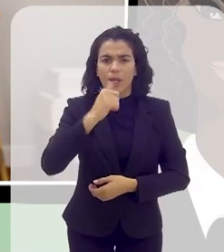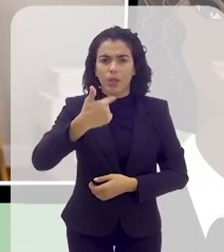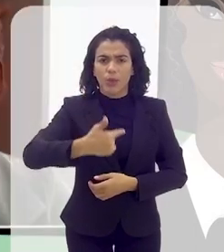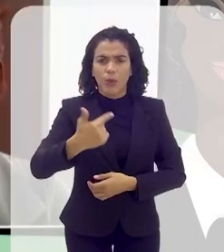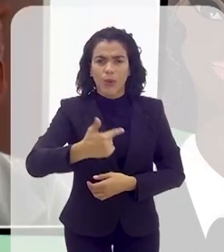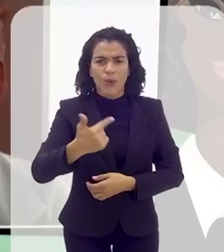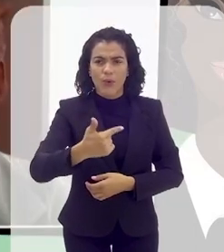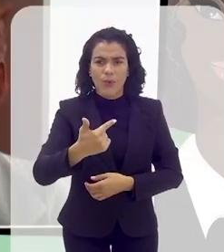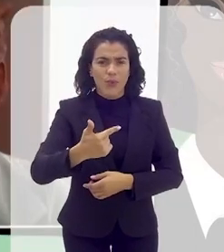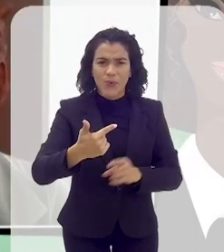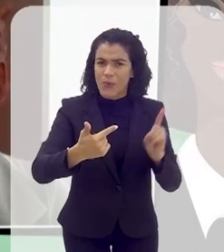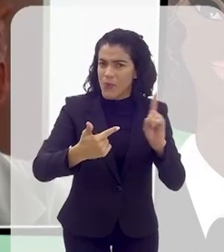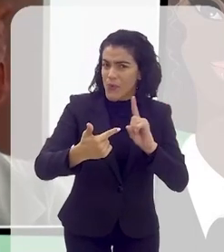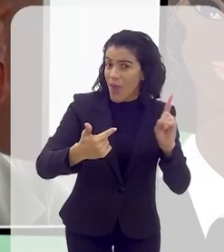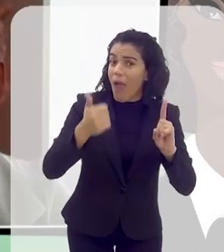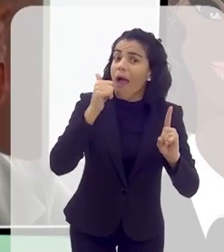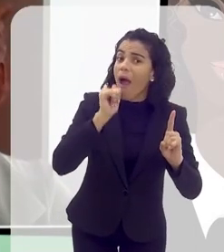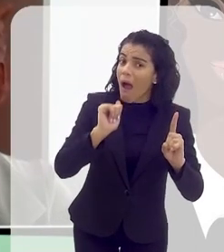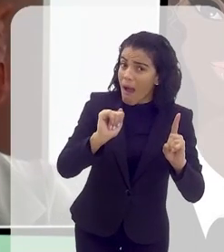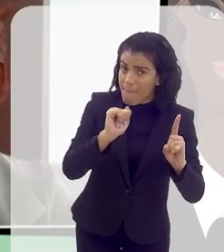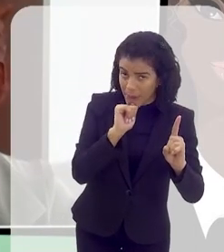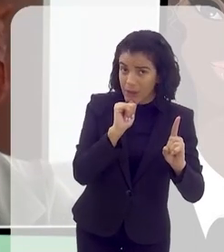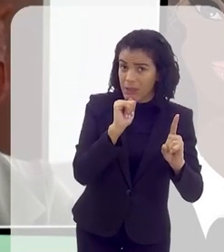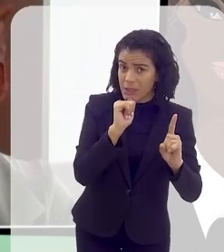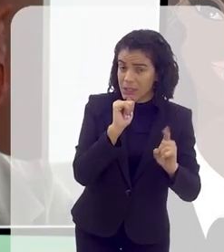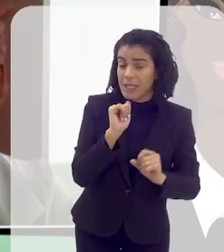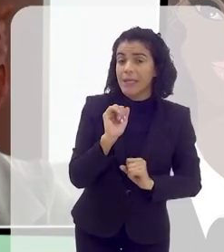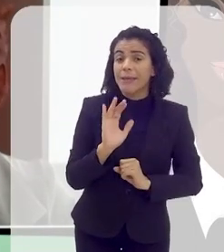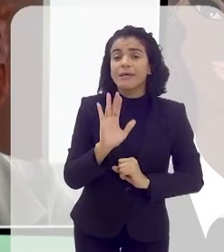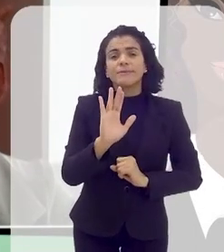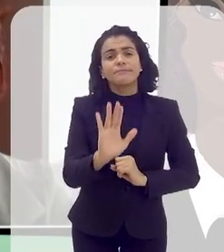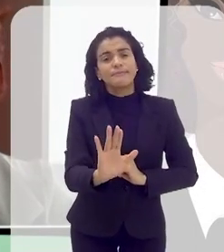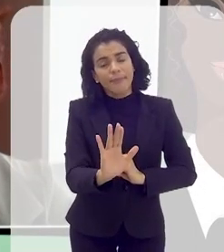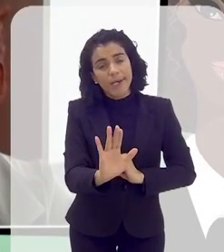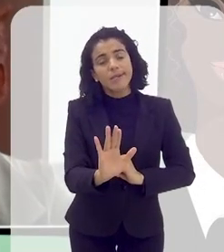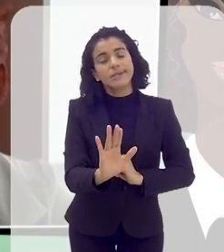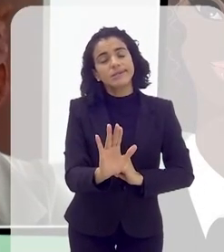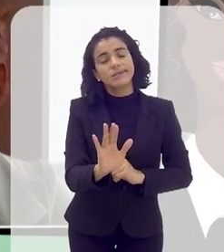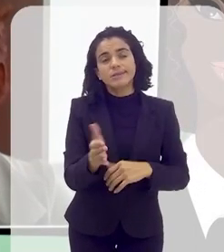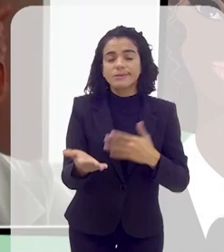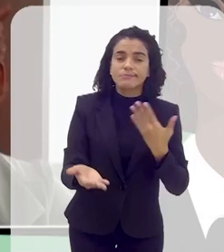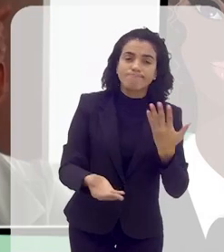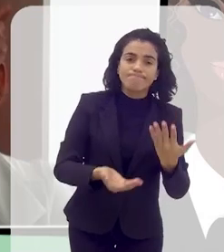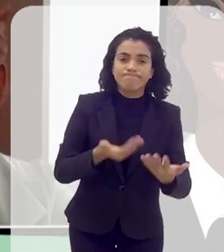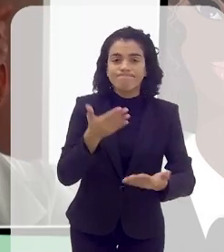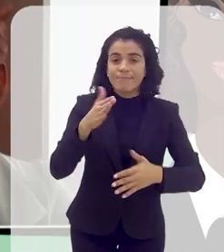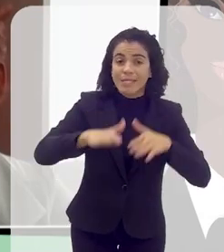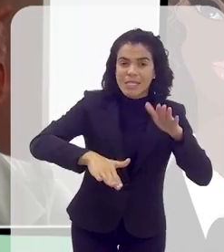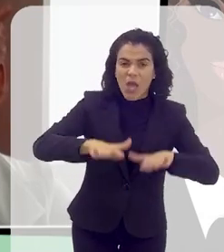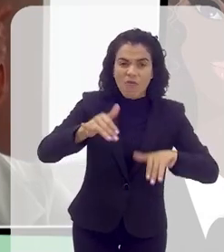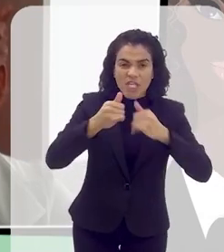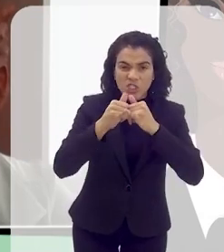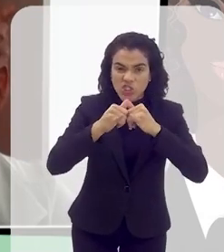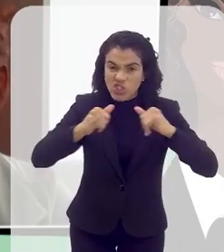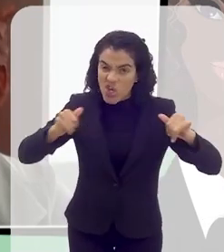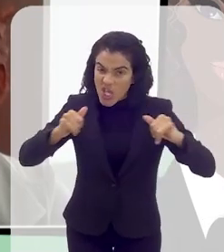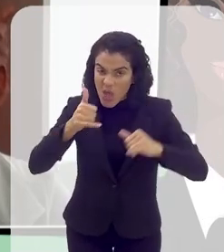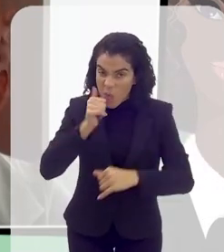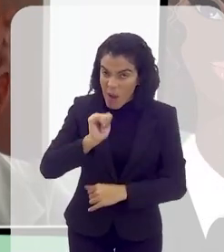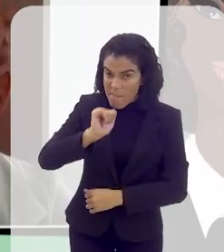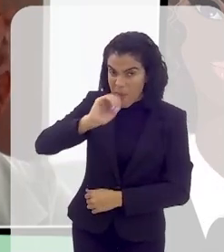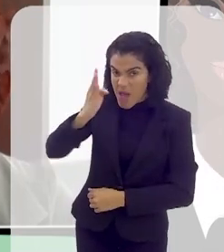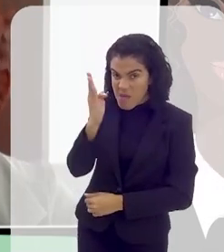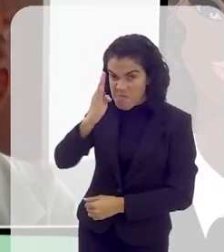madrasta, seria a mãe. Só que para, talvez chocasse uma